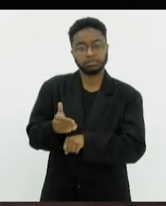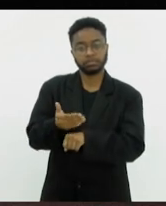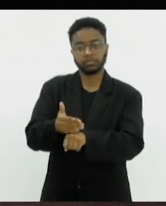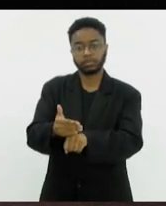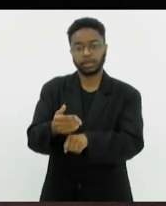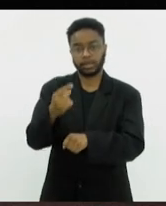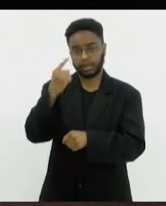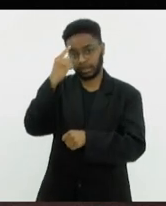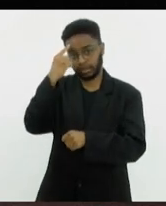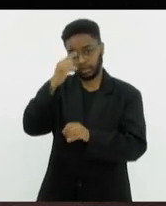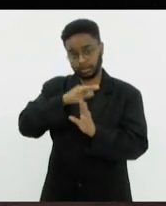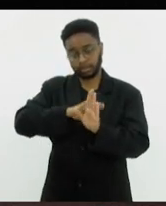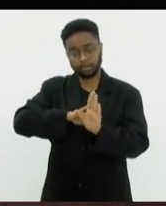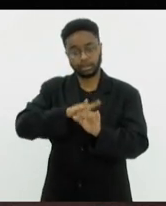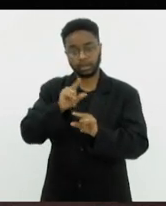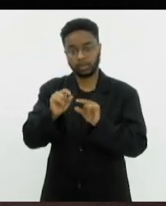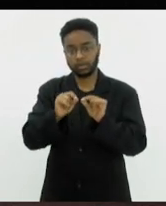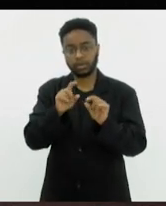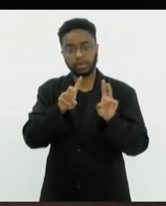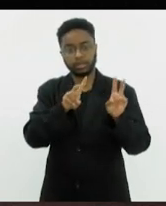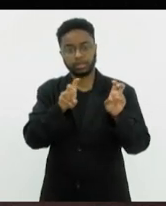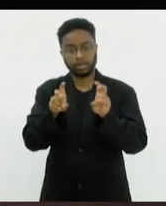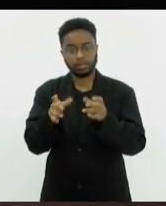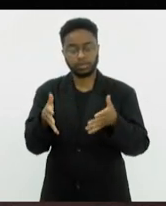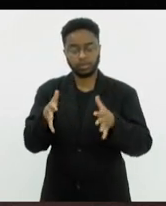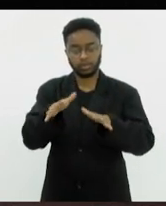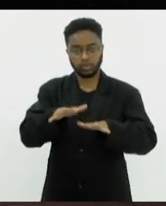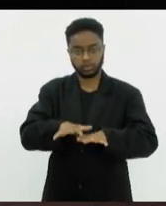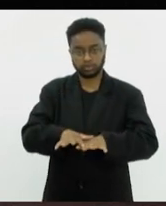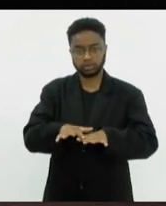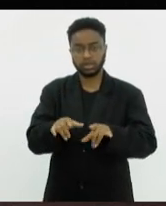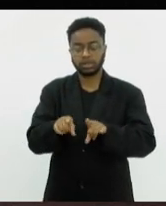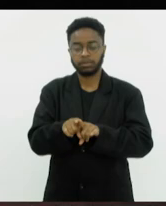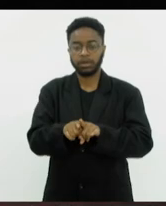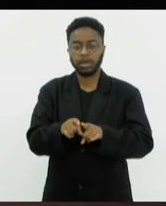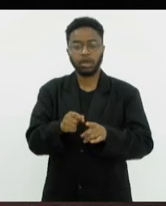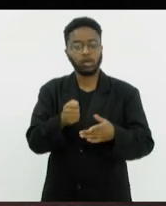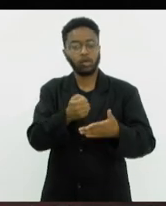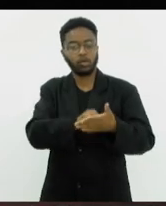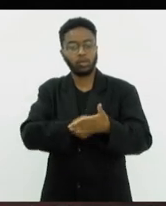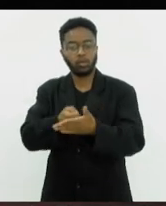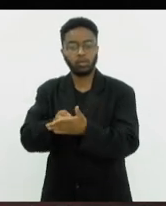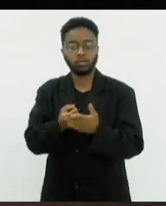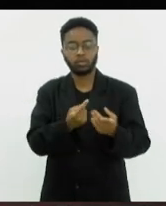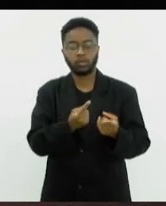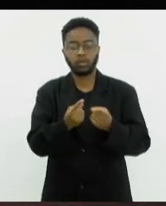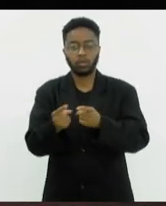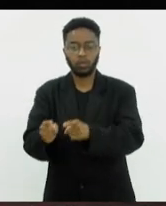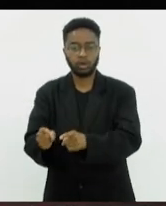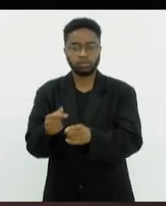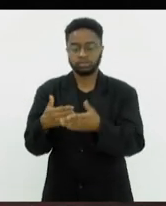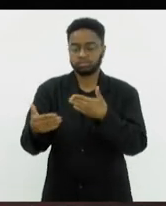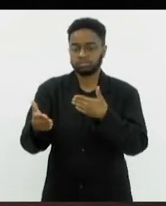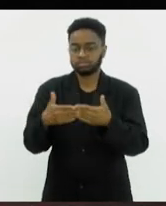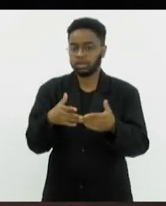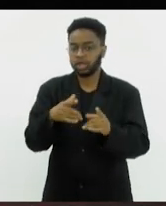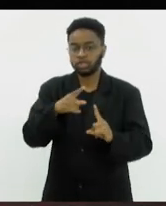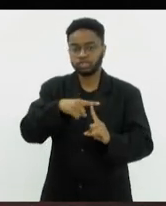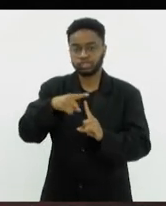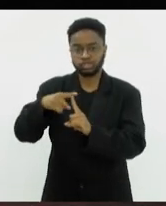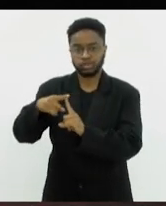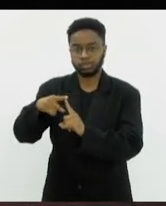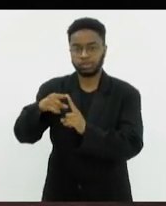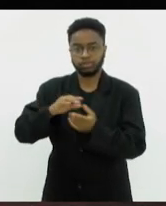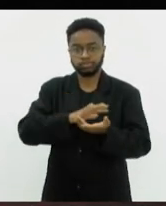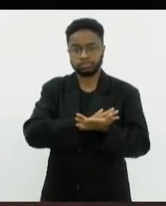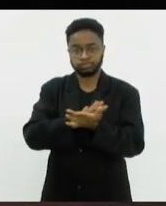ideário, que é o tema da inclusão, da luta contra qualquer tipo de